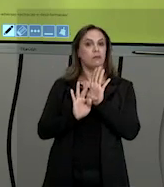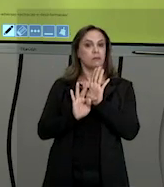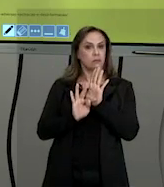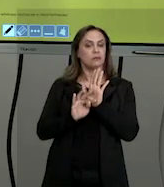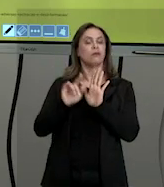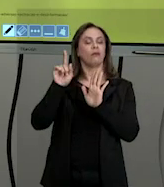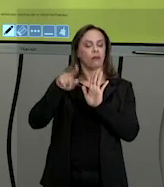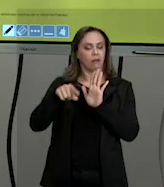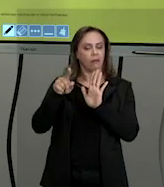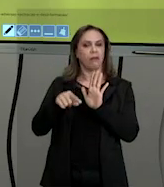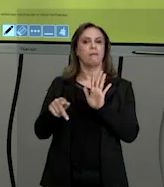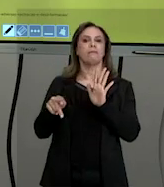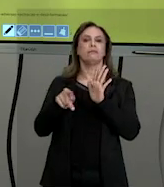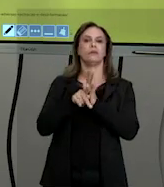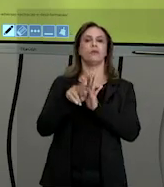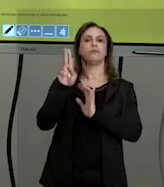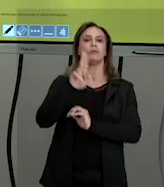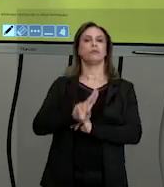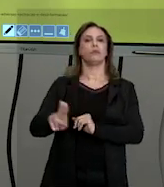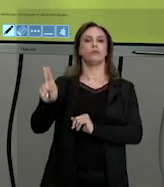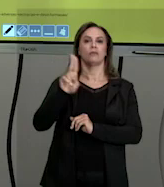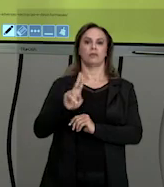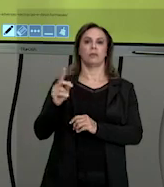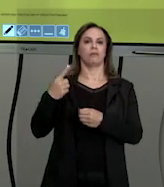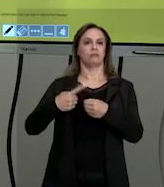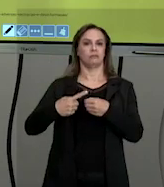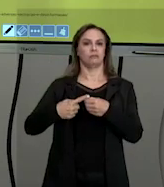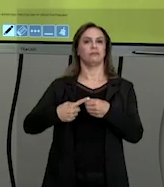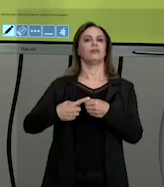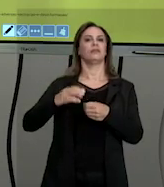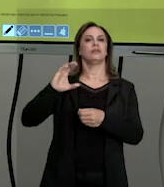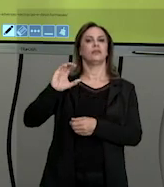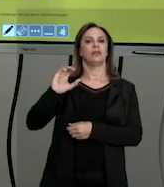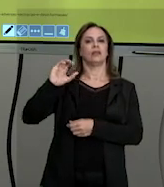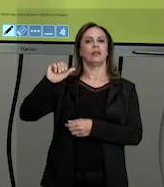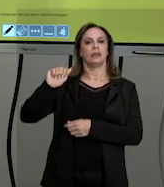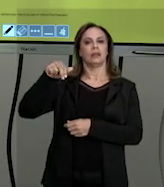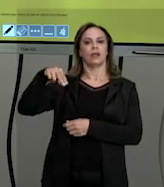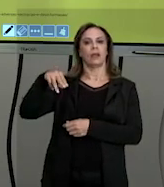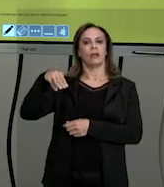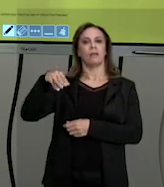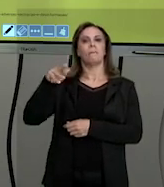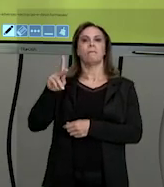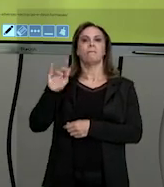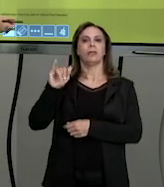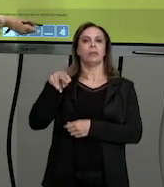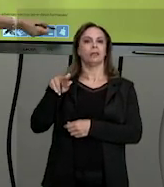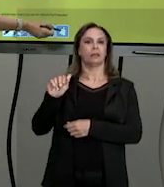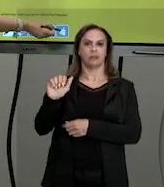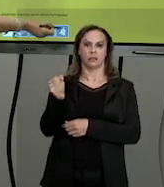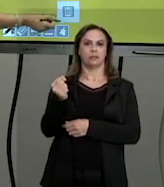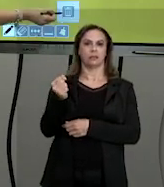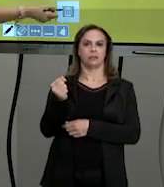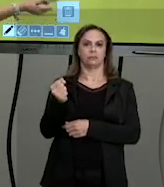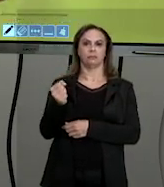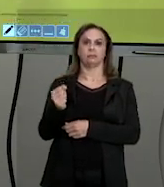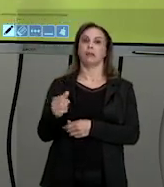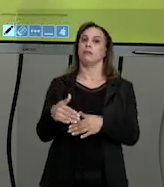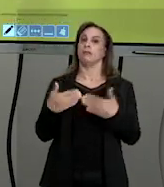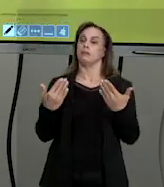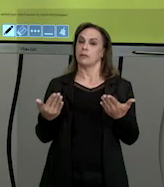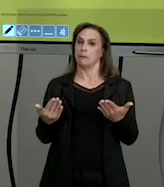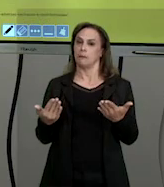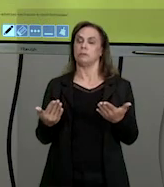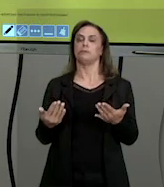à Universidade da cidade de Campinas, ok? Então, em primeiro lugar, a gente